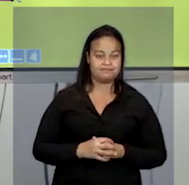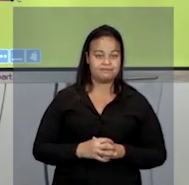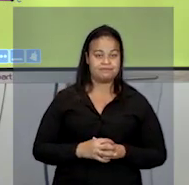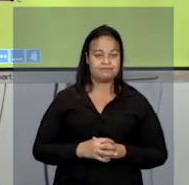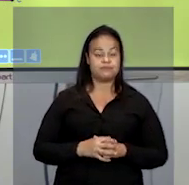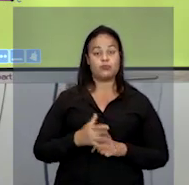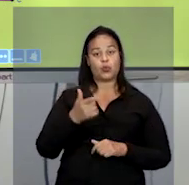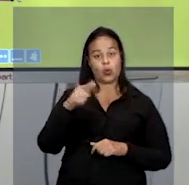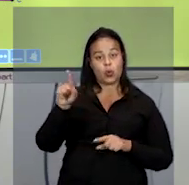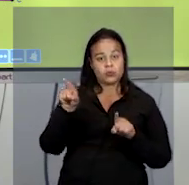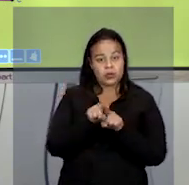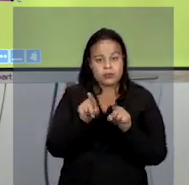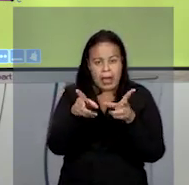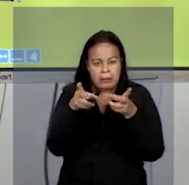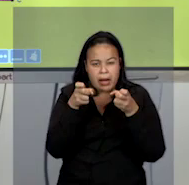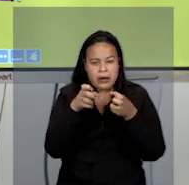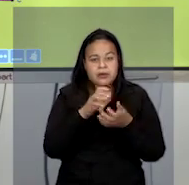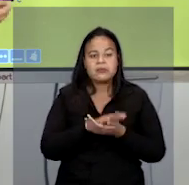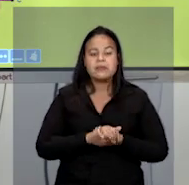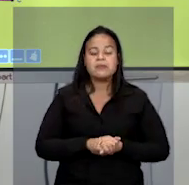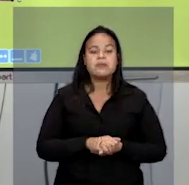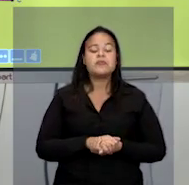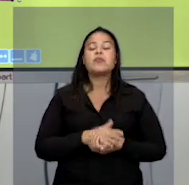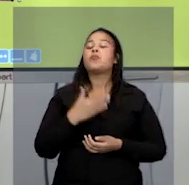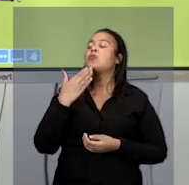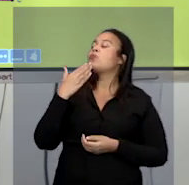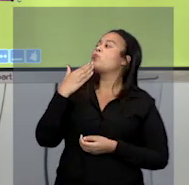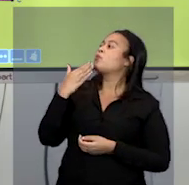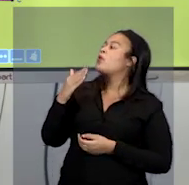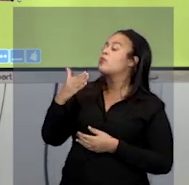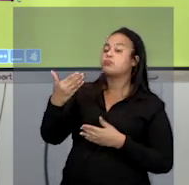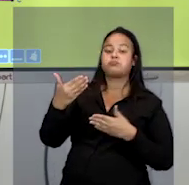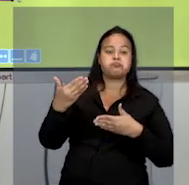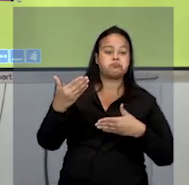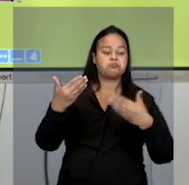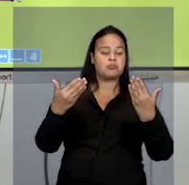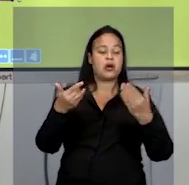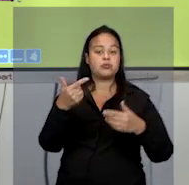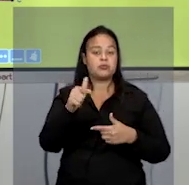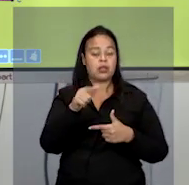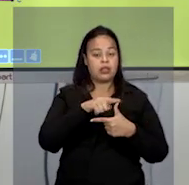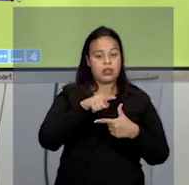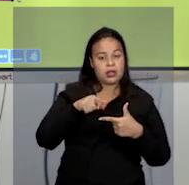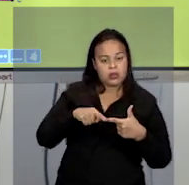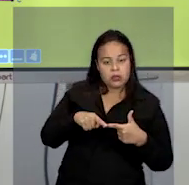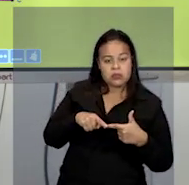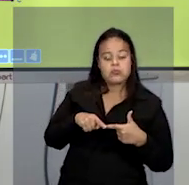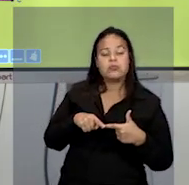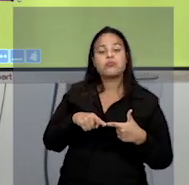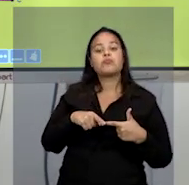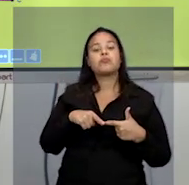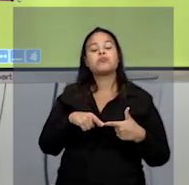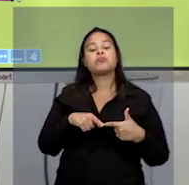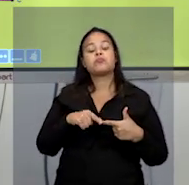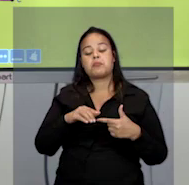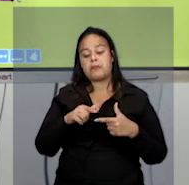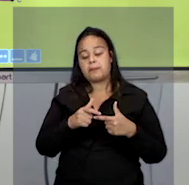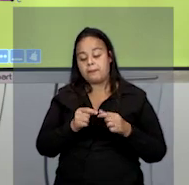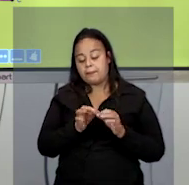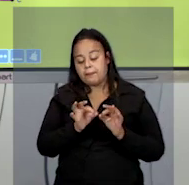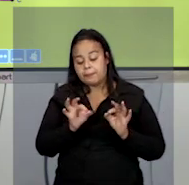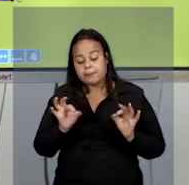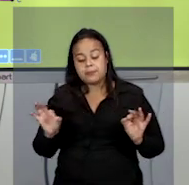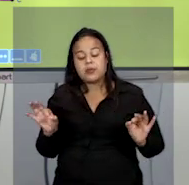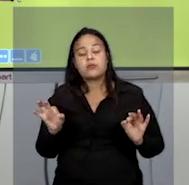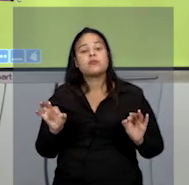Outra forma de identificar, além de ser o lado que não está formando o ângulo, além de ser o maior lado, eu